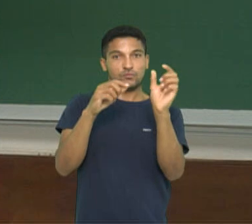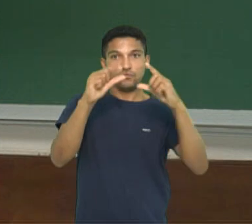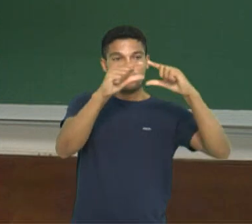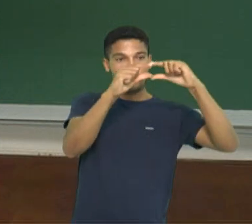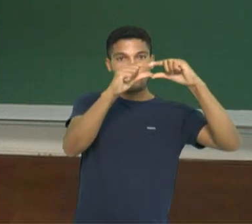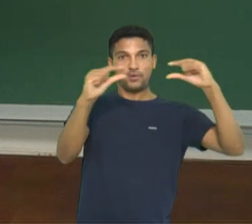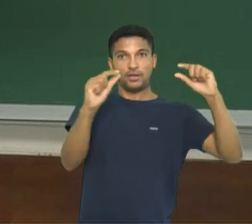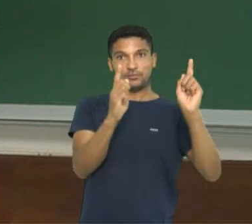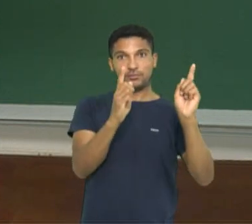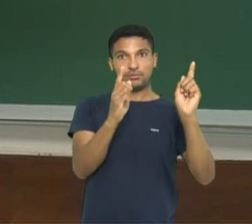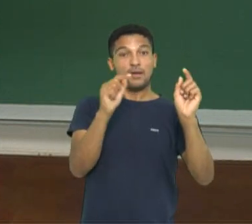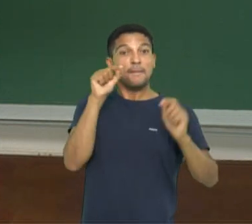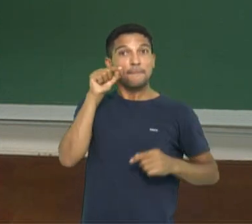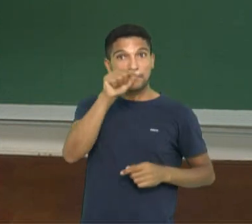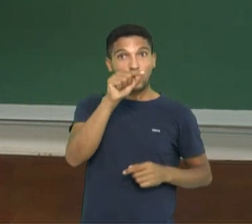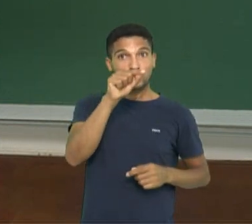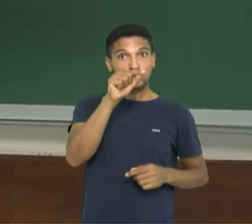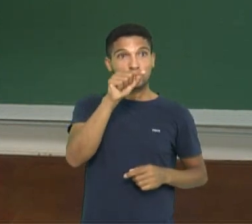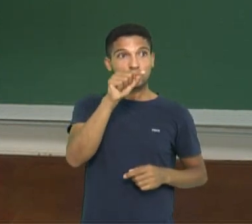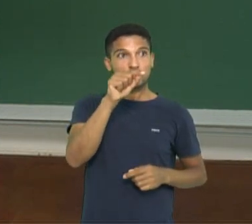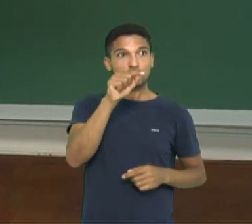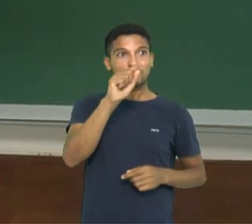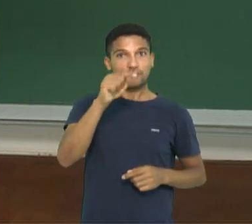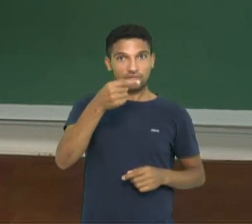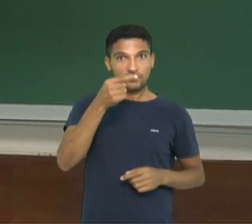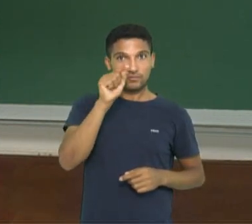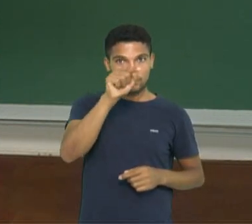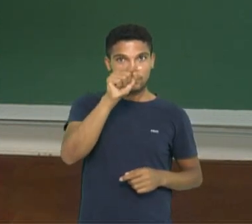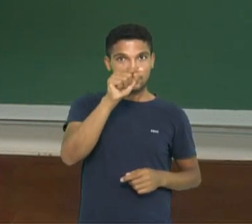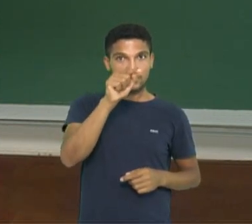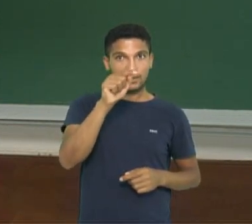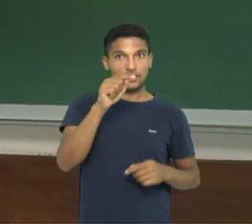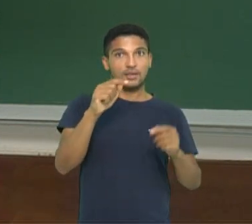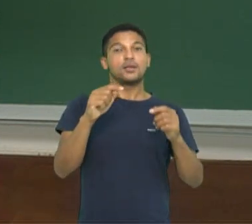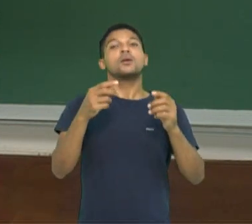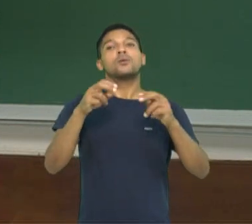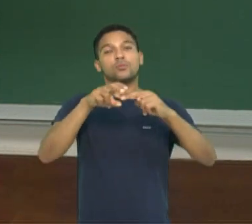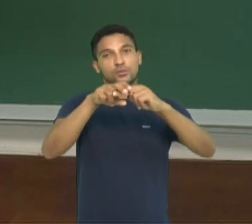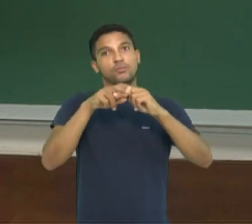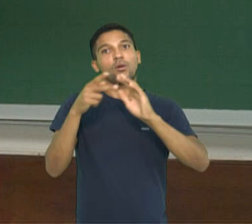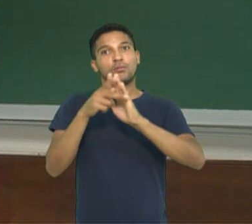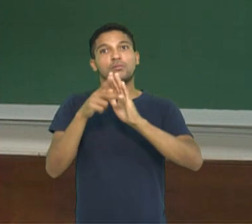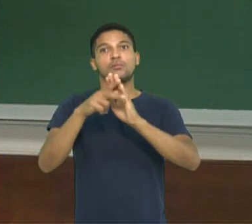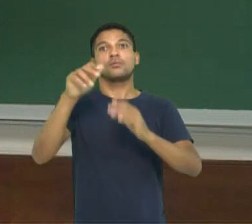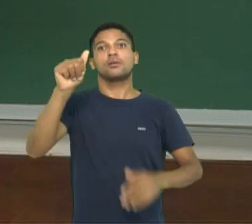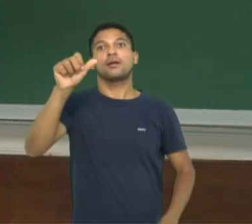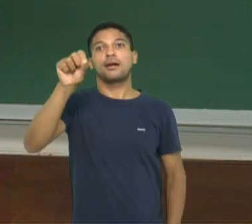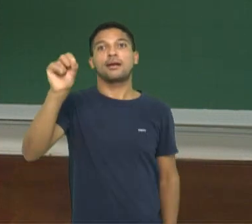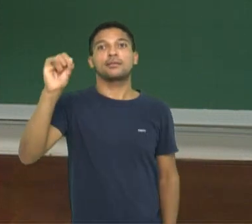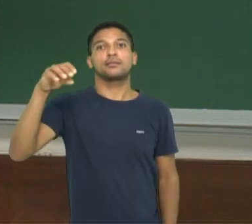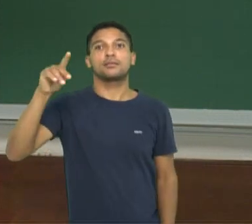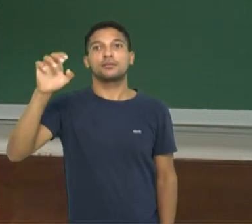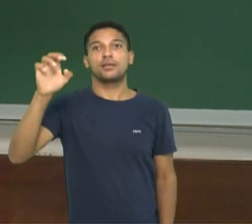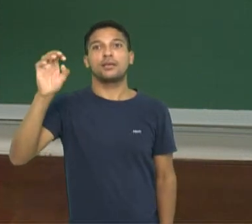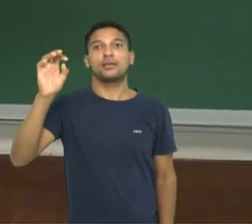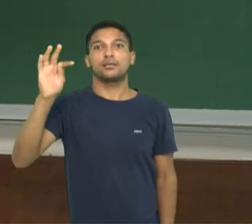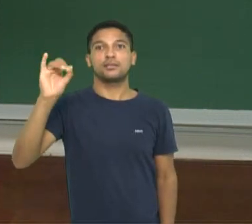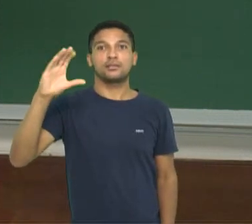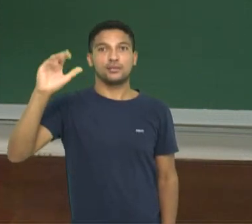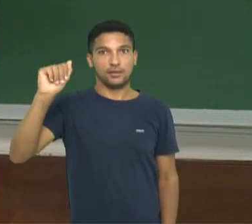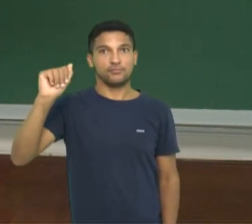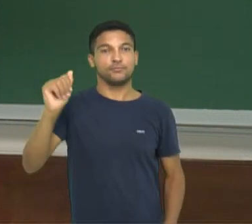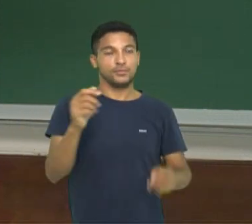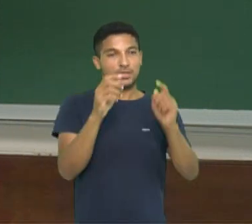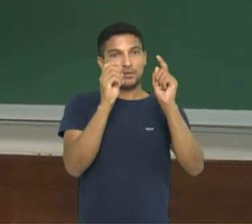Então se está separado por ponto e vírgula sem conectivo, a gente tem caso de assindética, ok? Então, como que eu sei que são duas